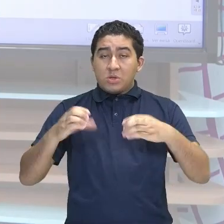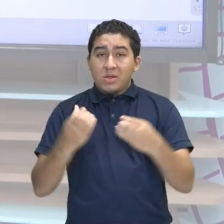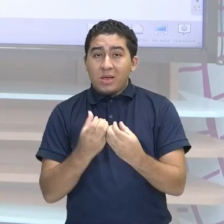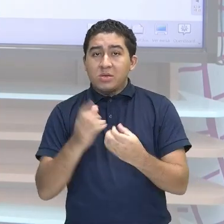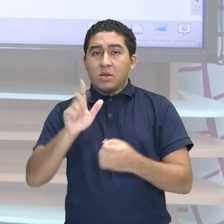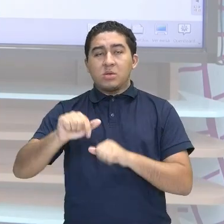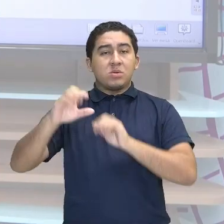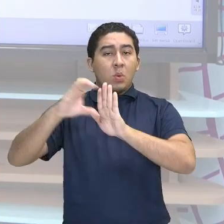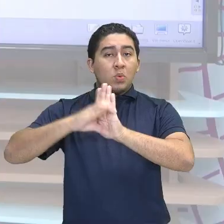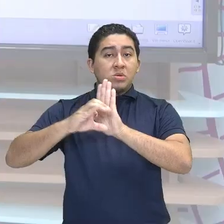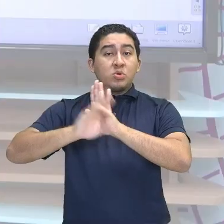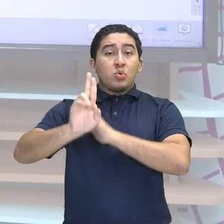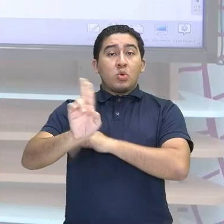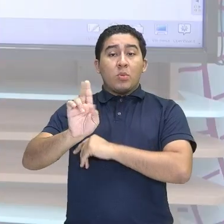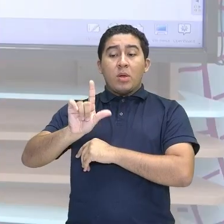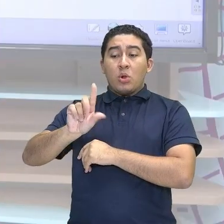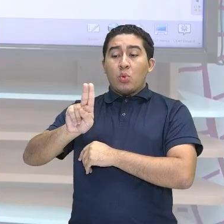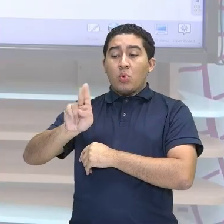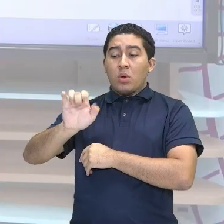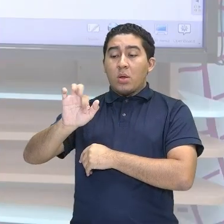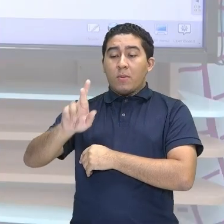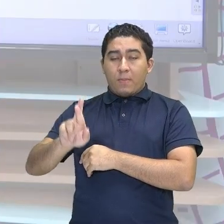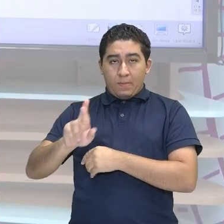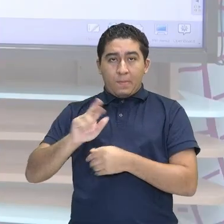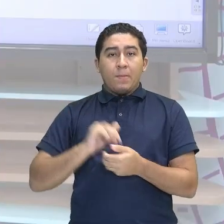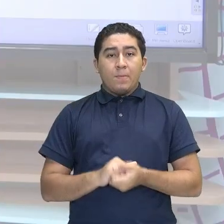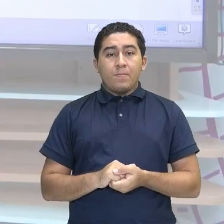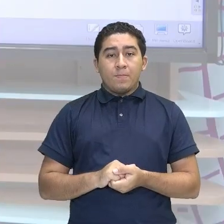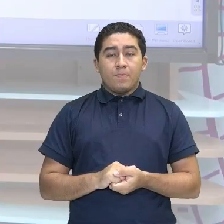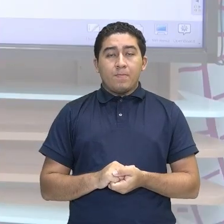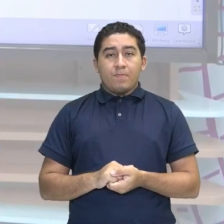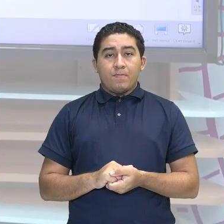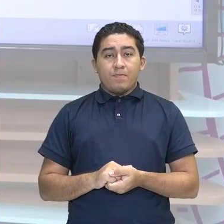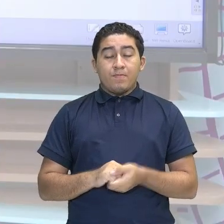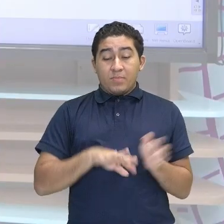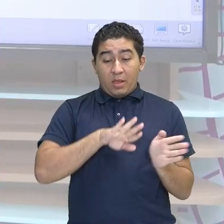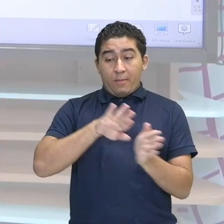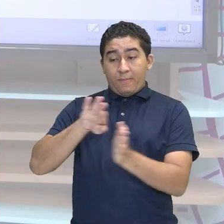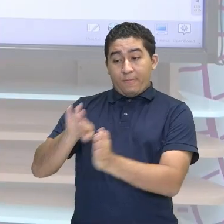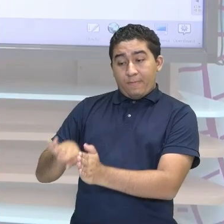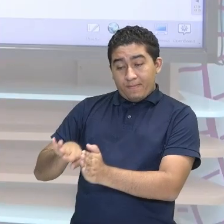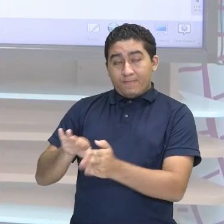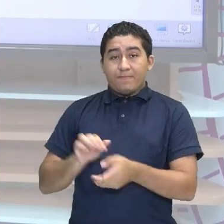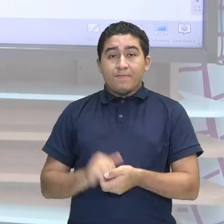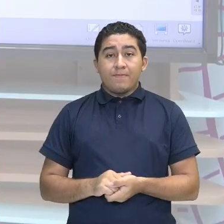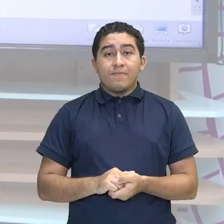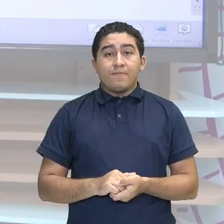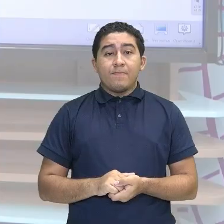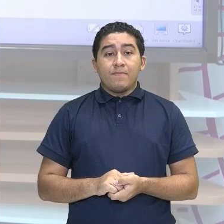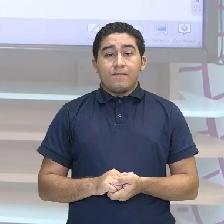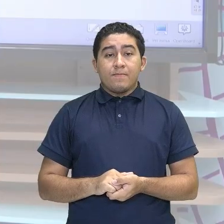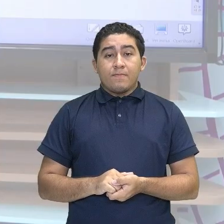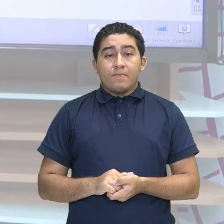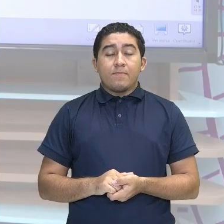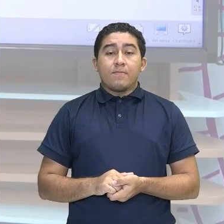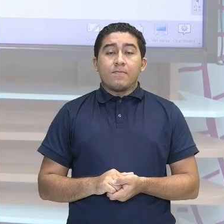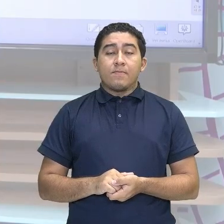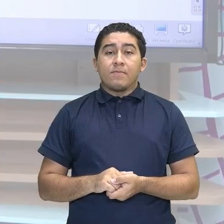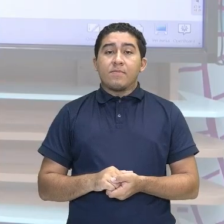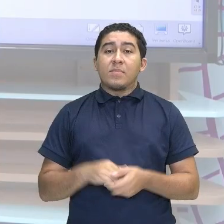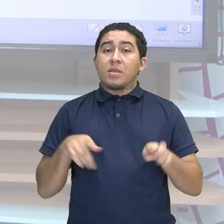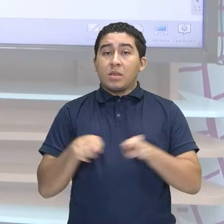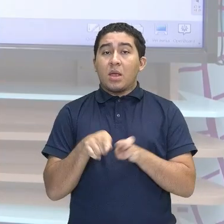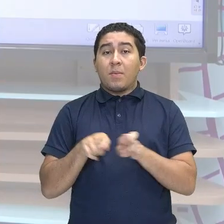geográfica, nós vamos chamar de lugar, certo? Saindo um pouco das categorias geográficas, né, nós falamos também